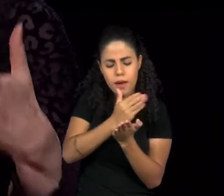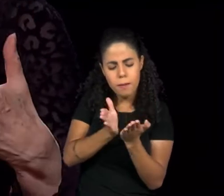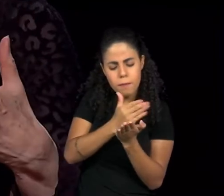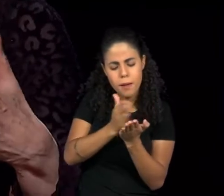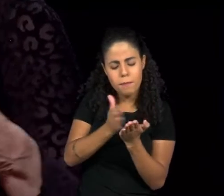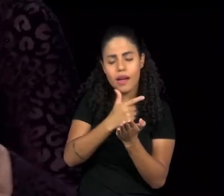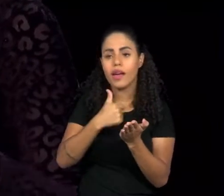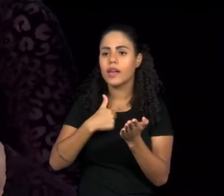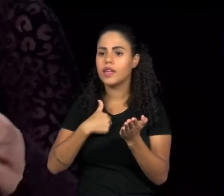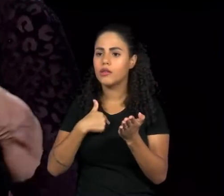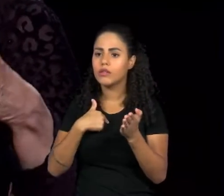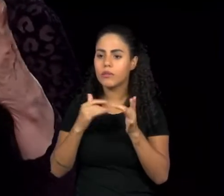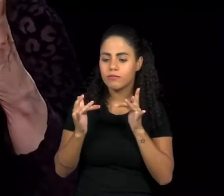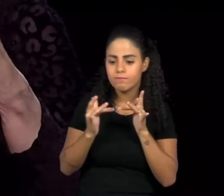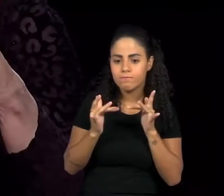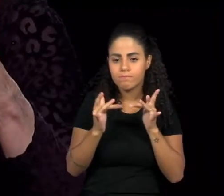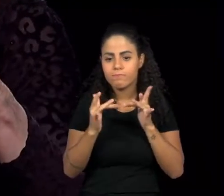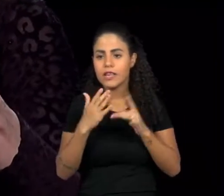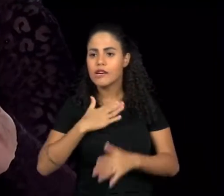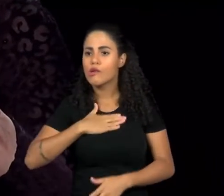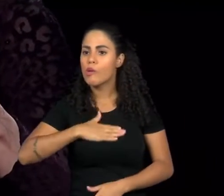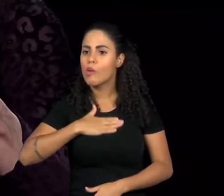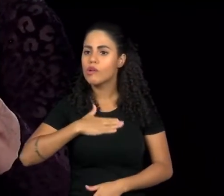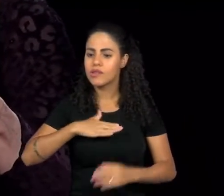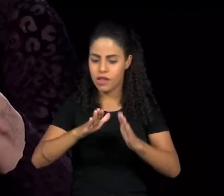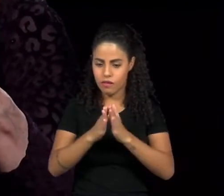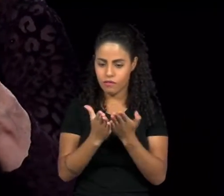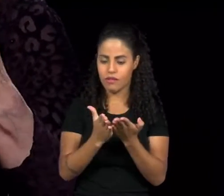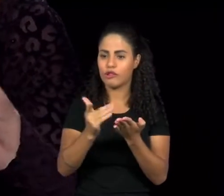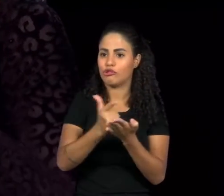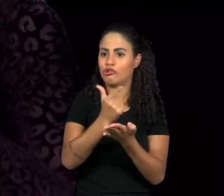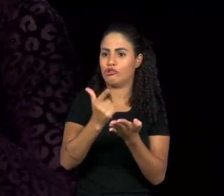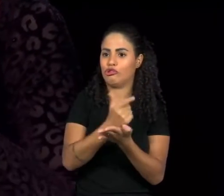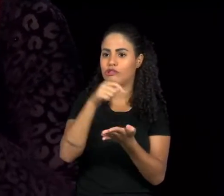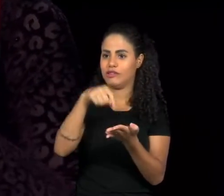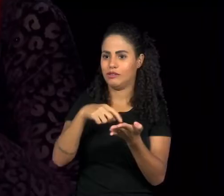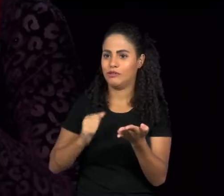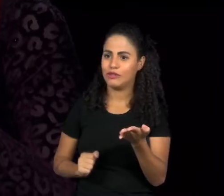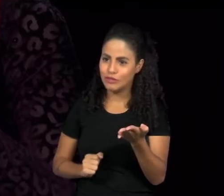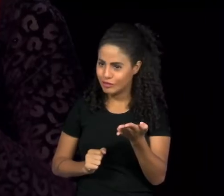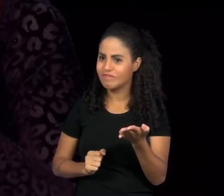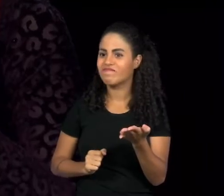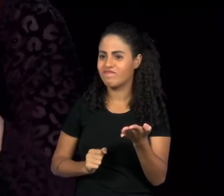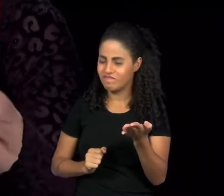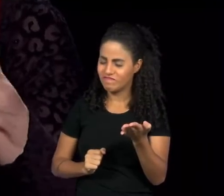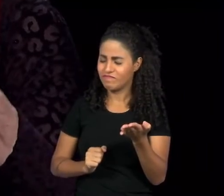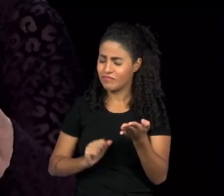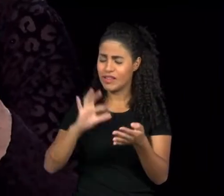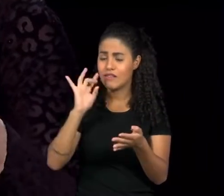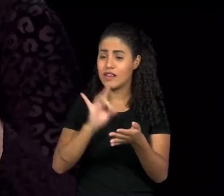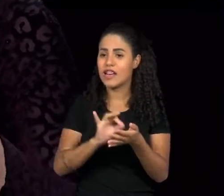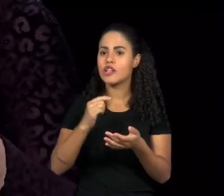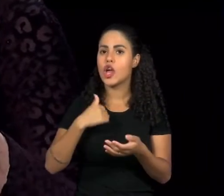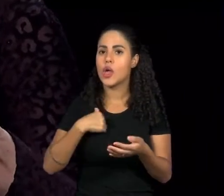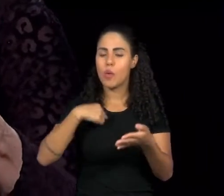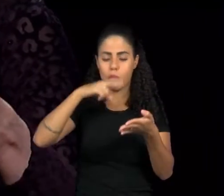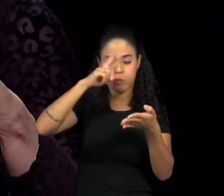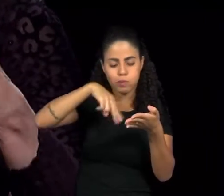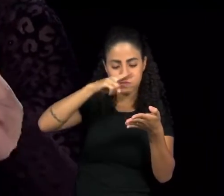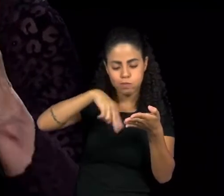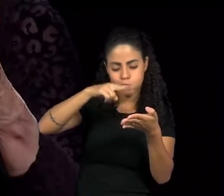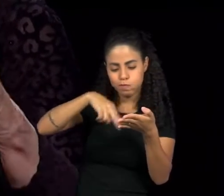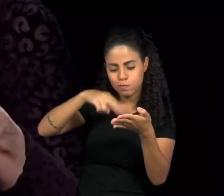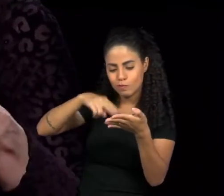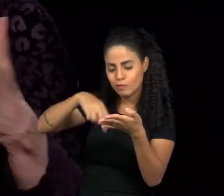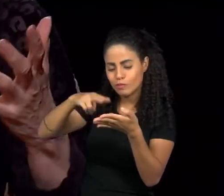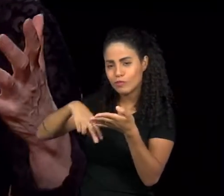afinidade muito grande com esse universo do livro. Na verdade, eu sou uma pessoa muito recolhida, embora